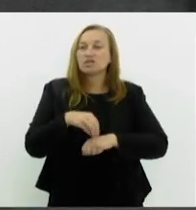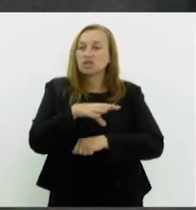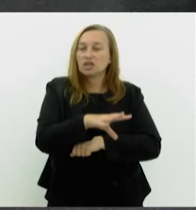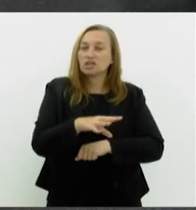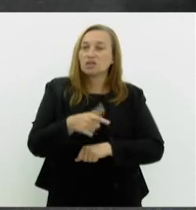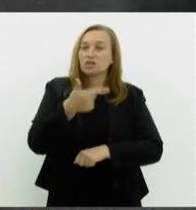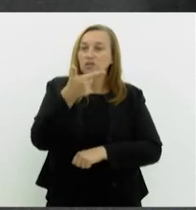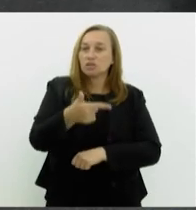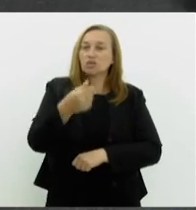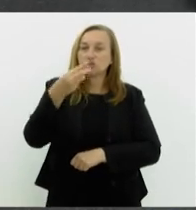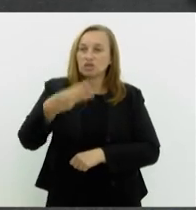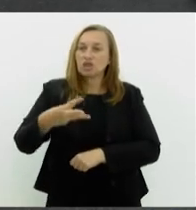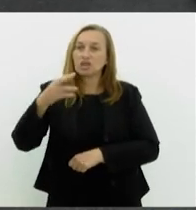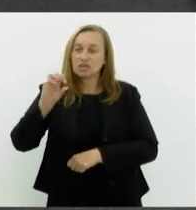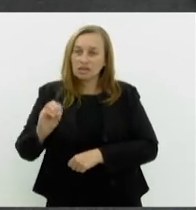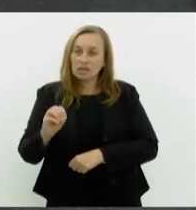número